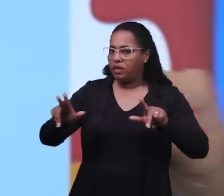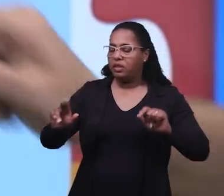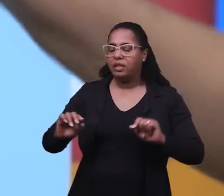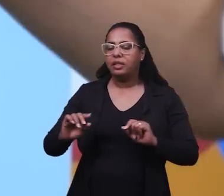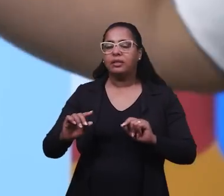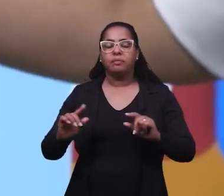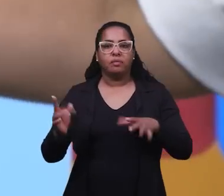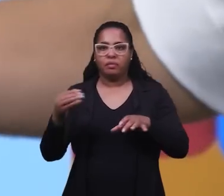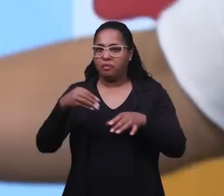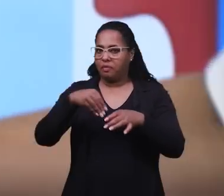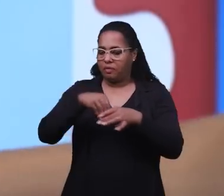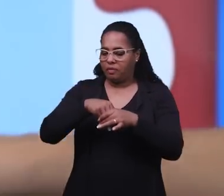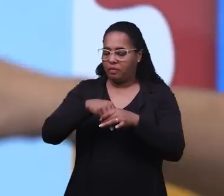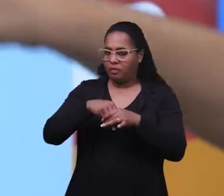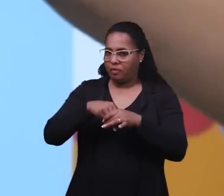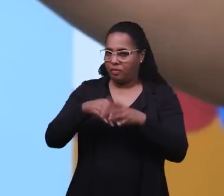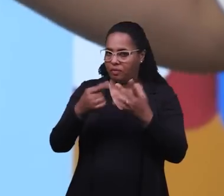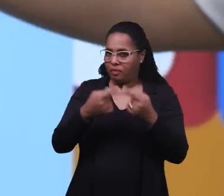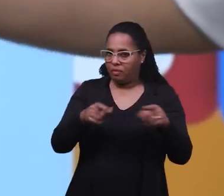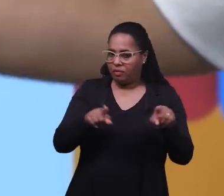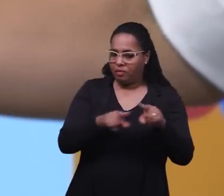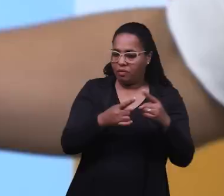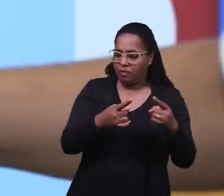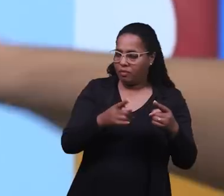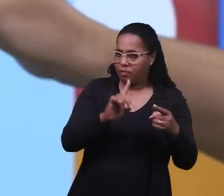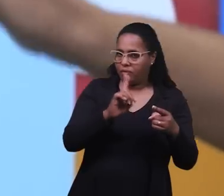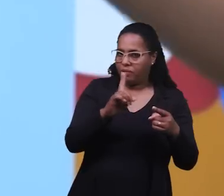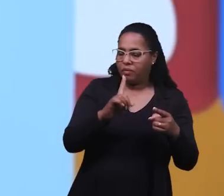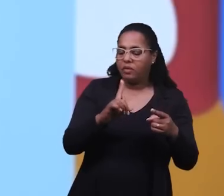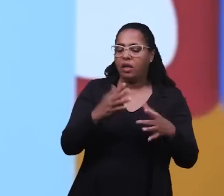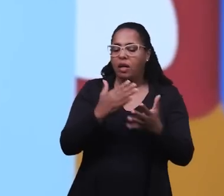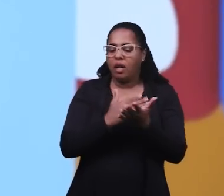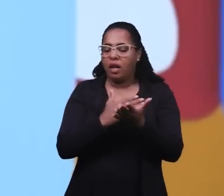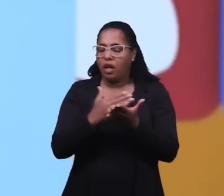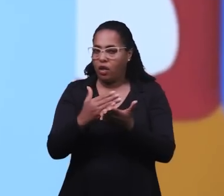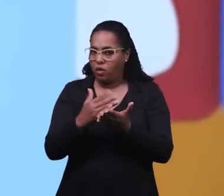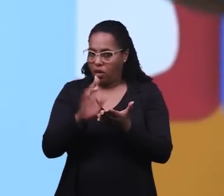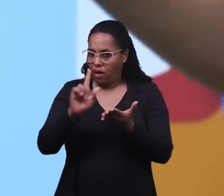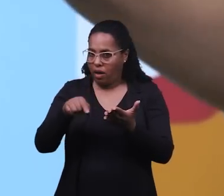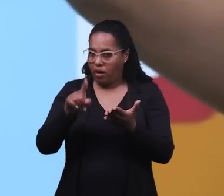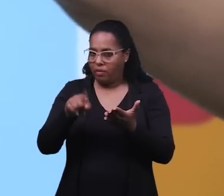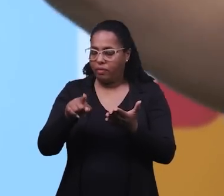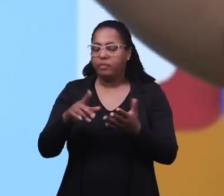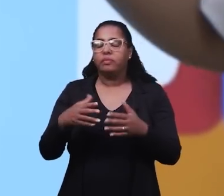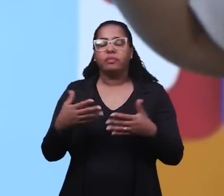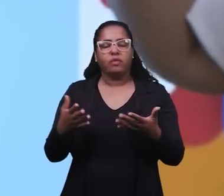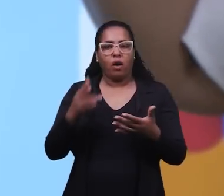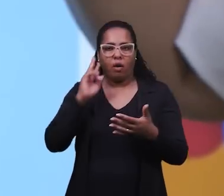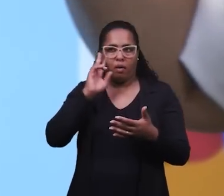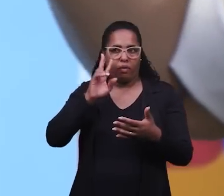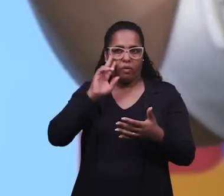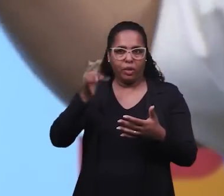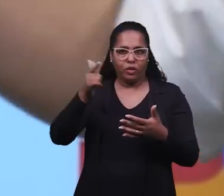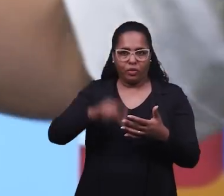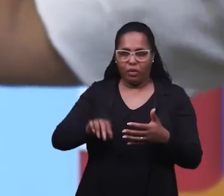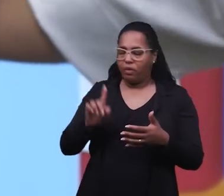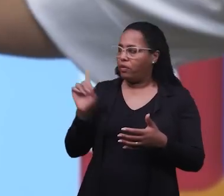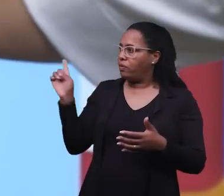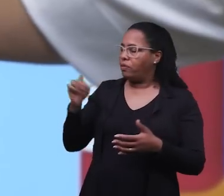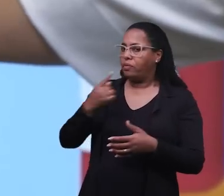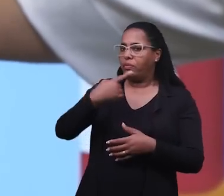diferenciada, não está dentro da melodia do louvor, que será a introdução. Então, vamos lembrar?